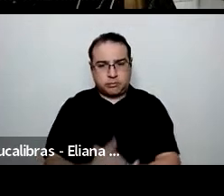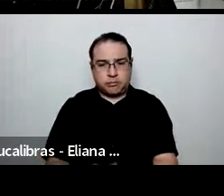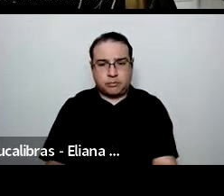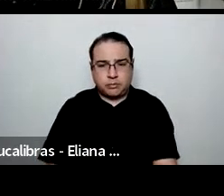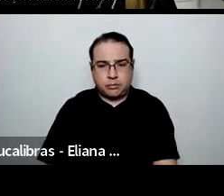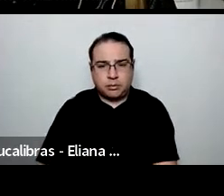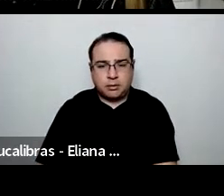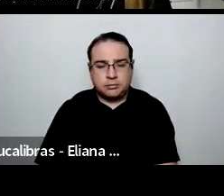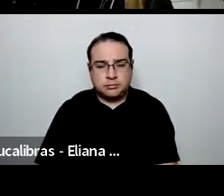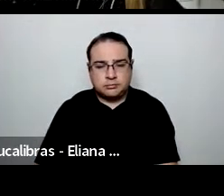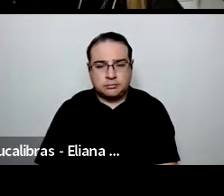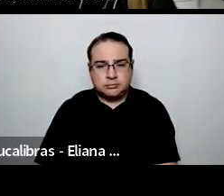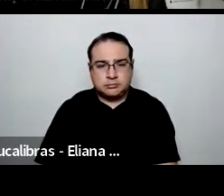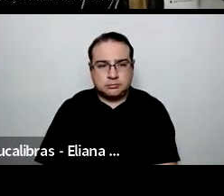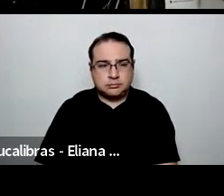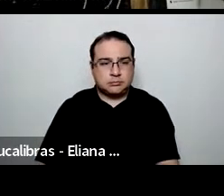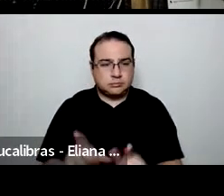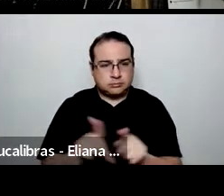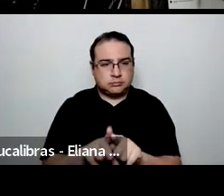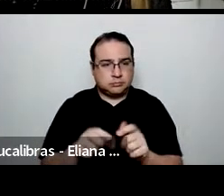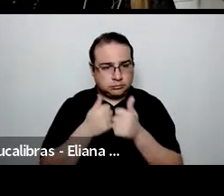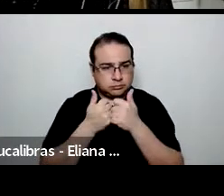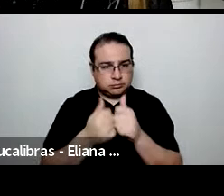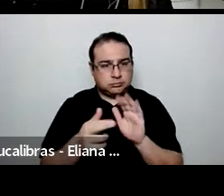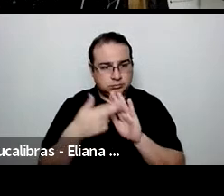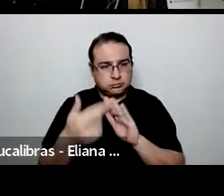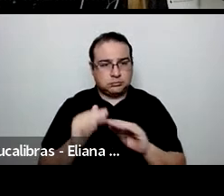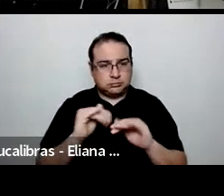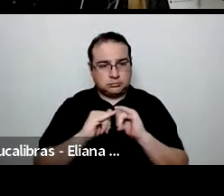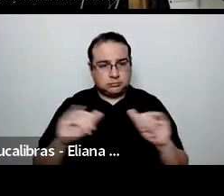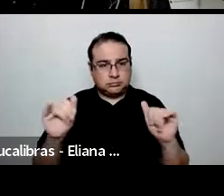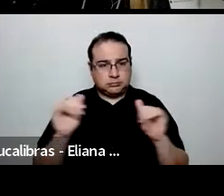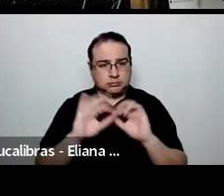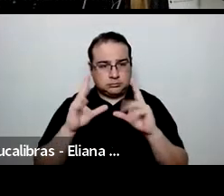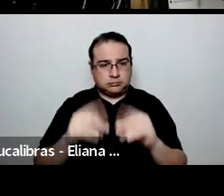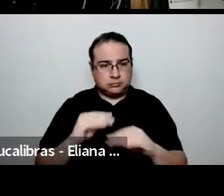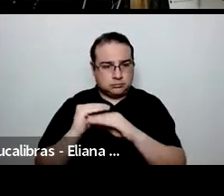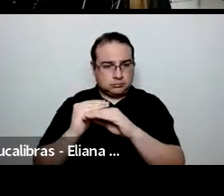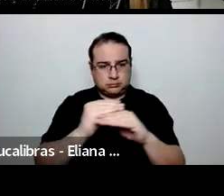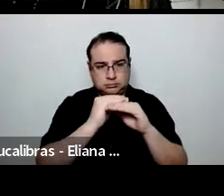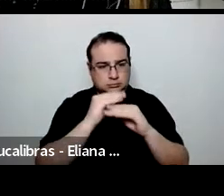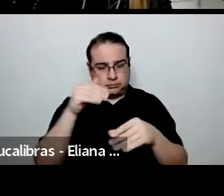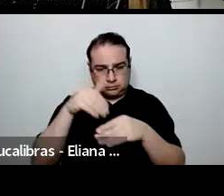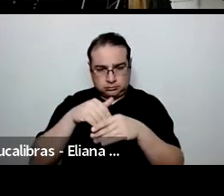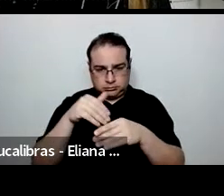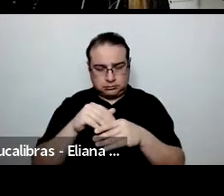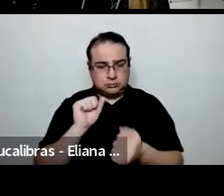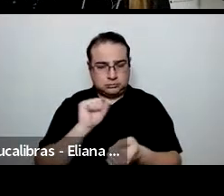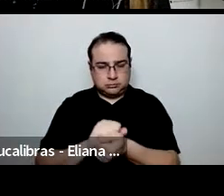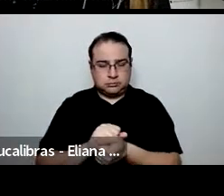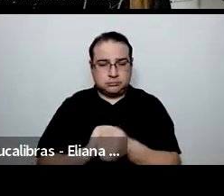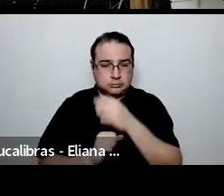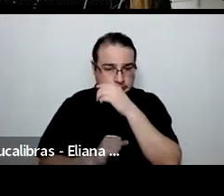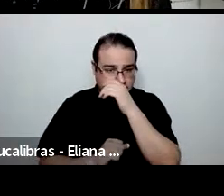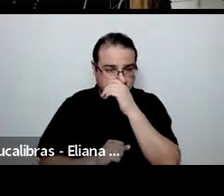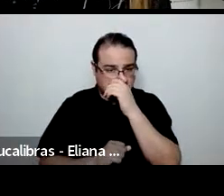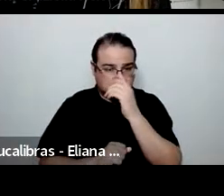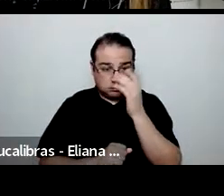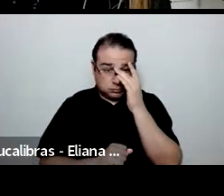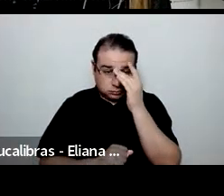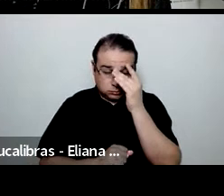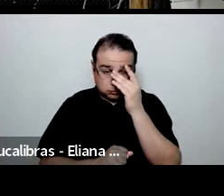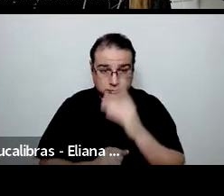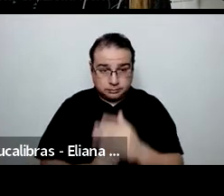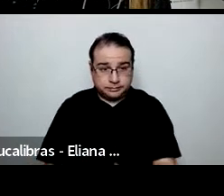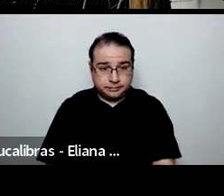presidente ela também acompanha proclamando o resultado por unanimidade de votos foram